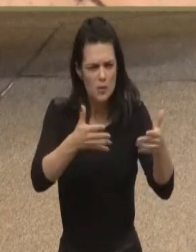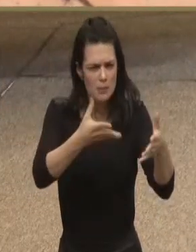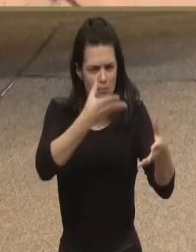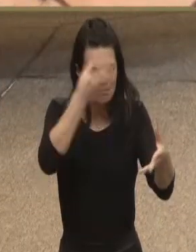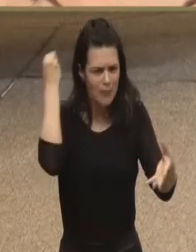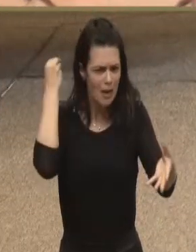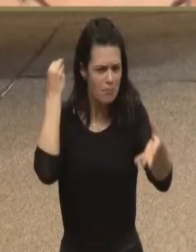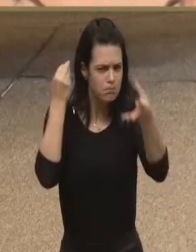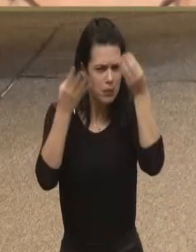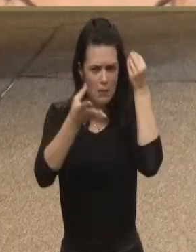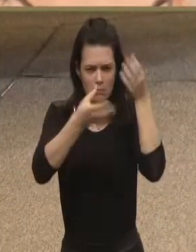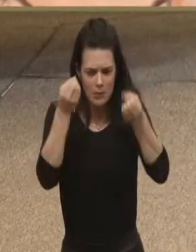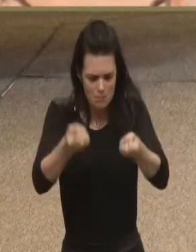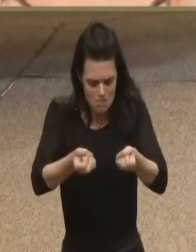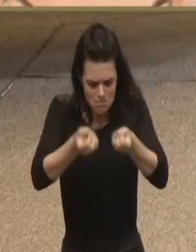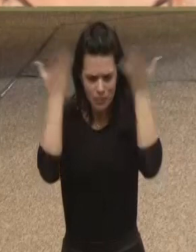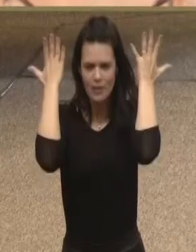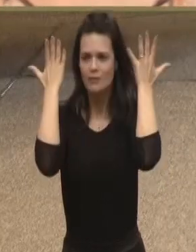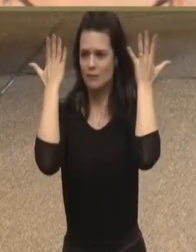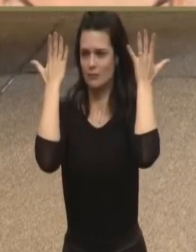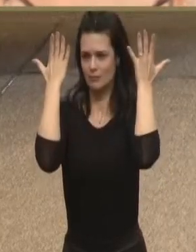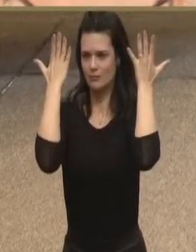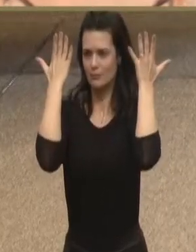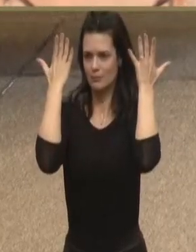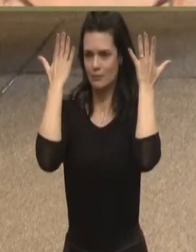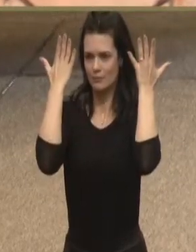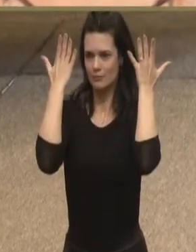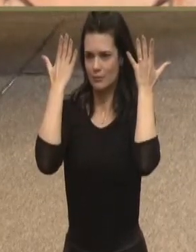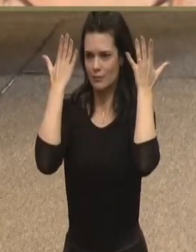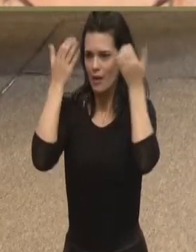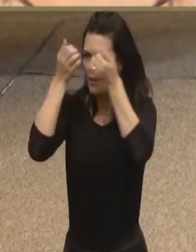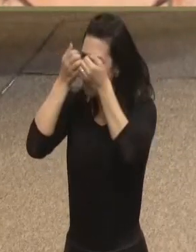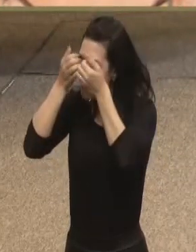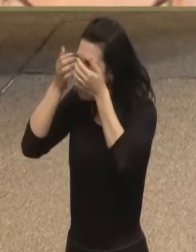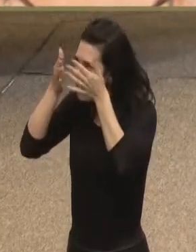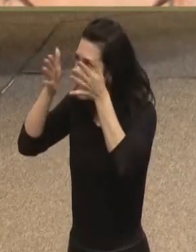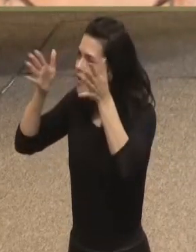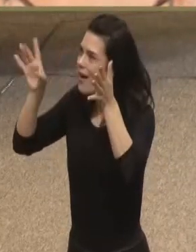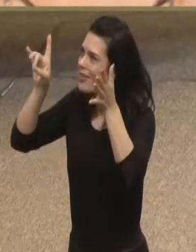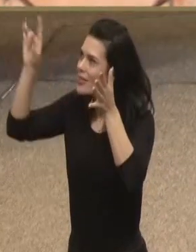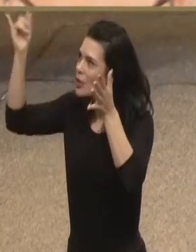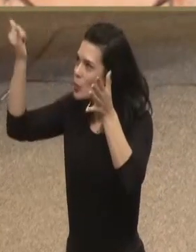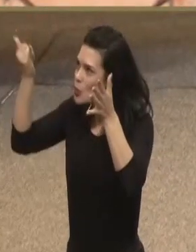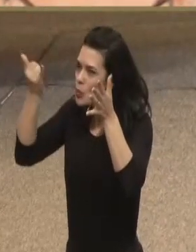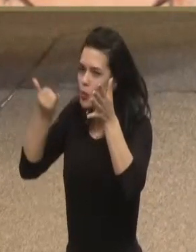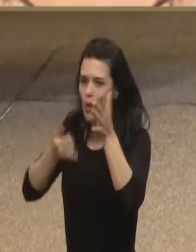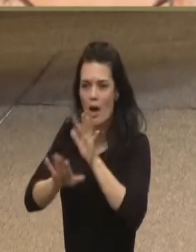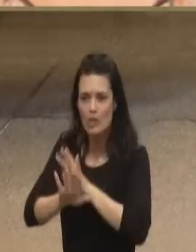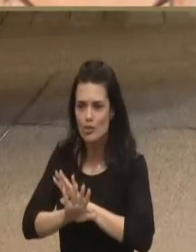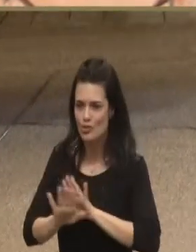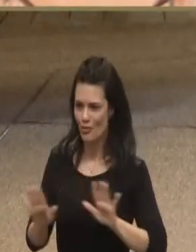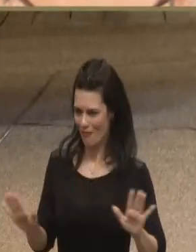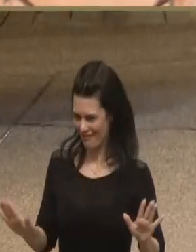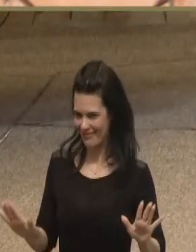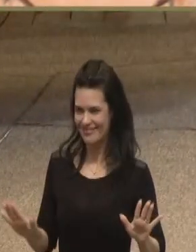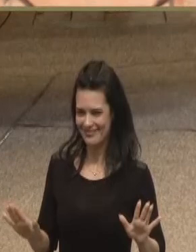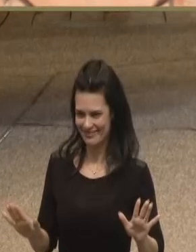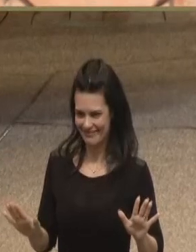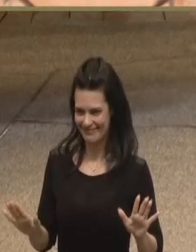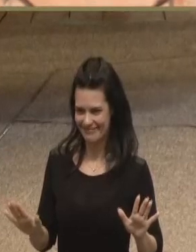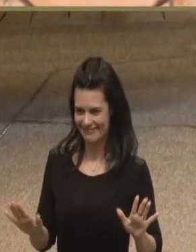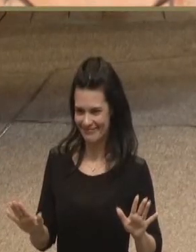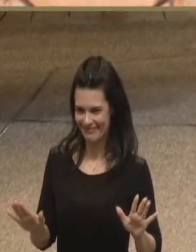preocupação, que o Senhor já tem nos falado, e nesta hora nos falará por meio da